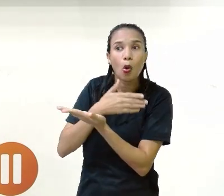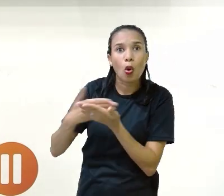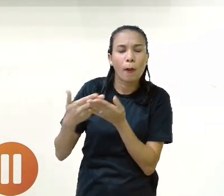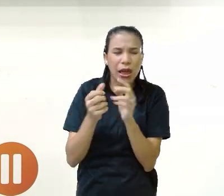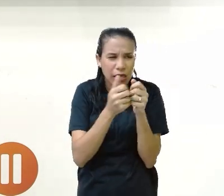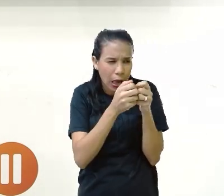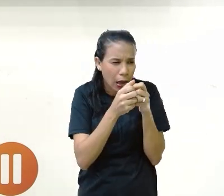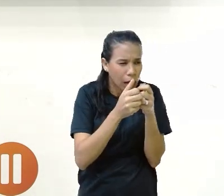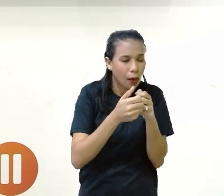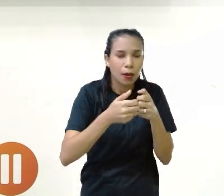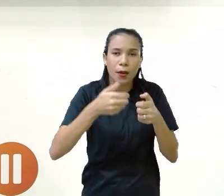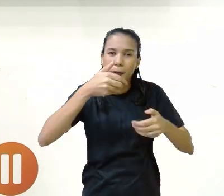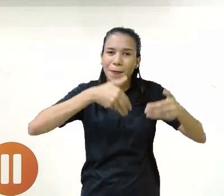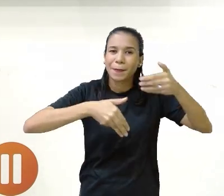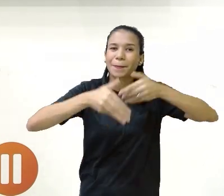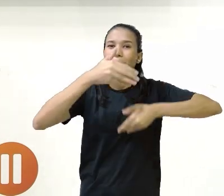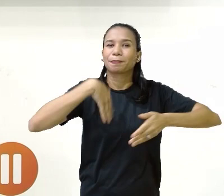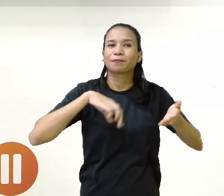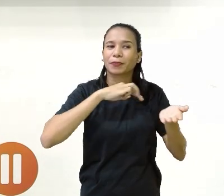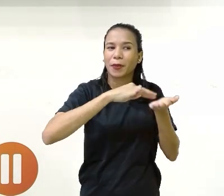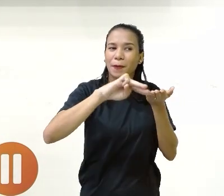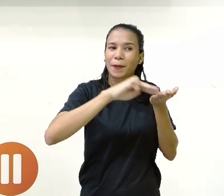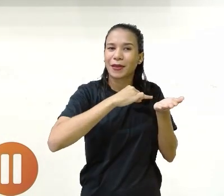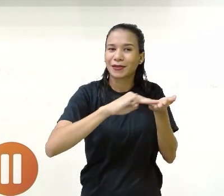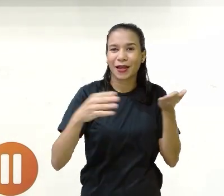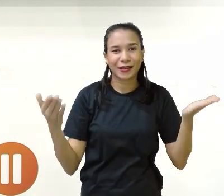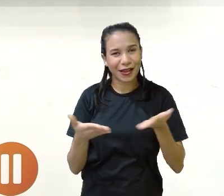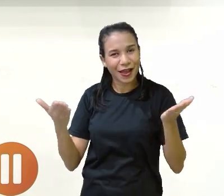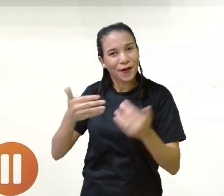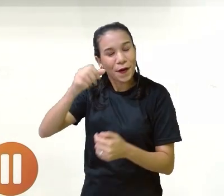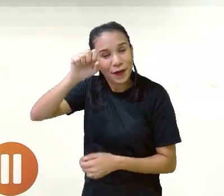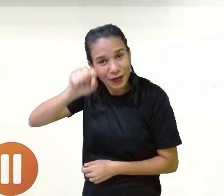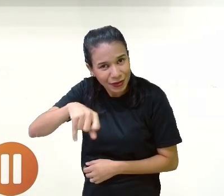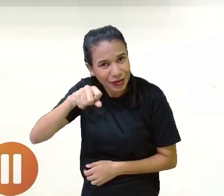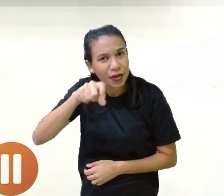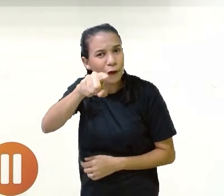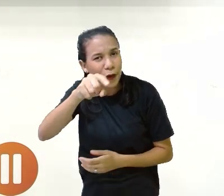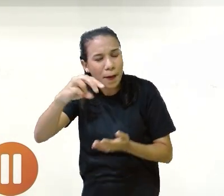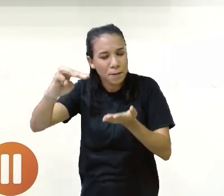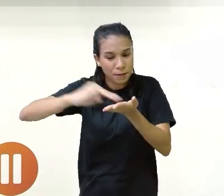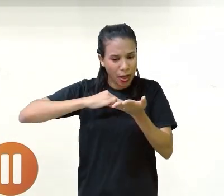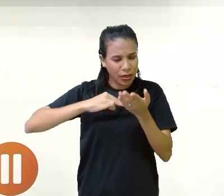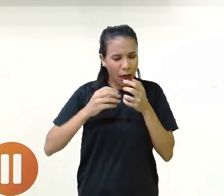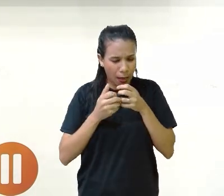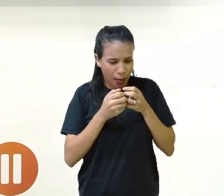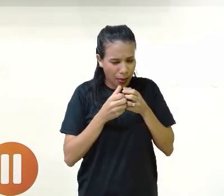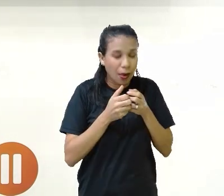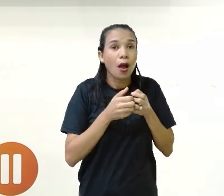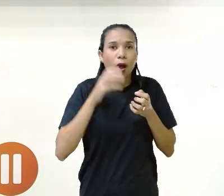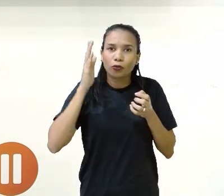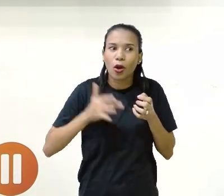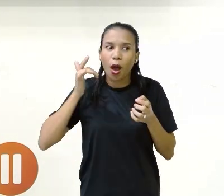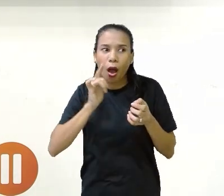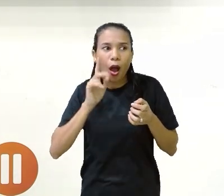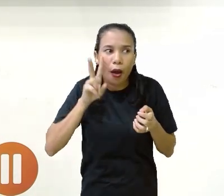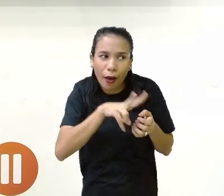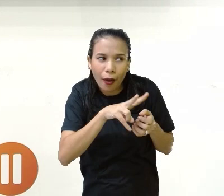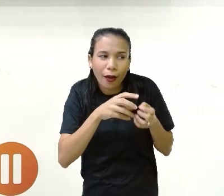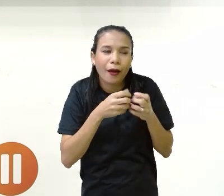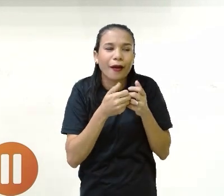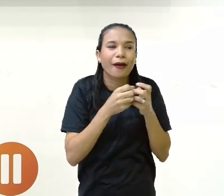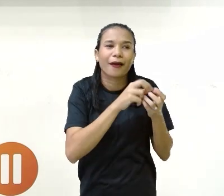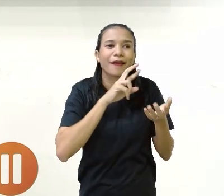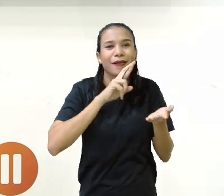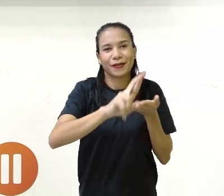a participar comigo ao vivo. Você manda a mensagem e eu já consigo ver